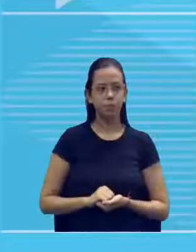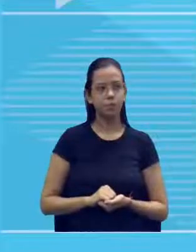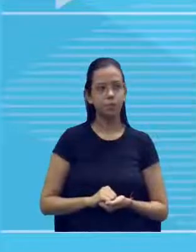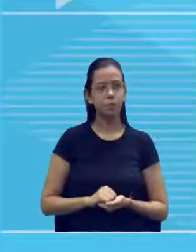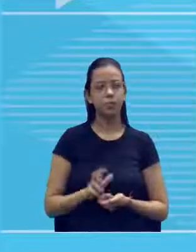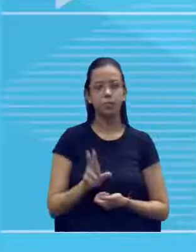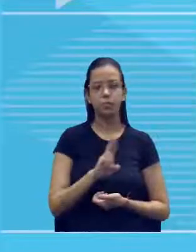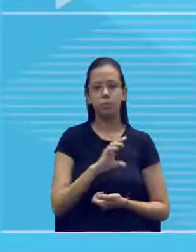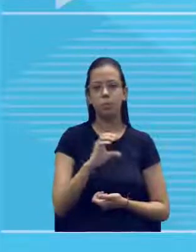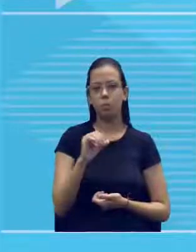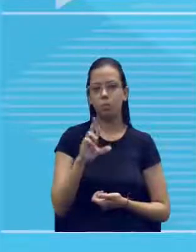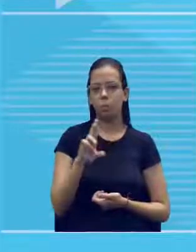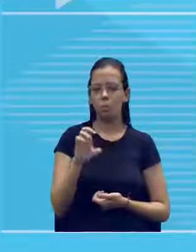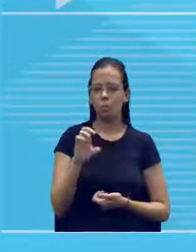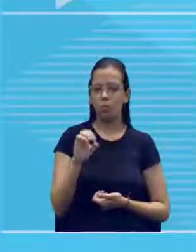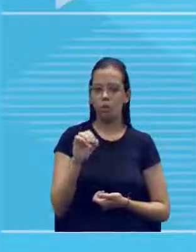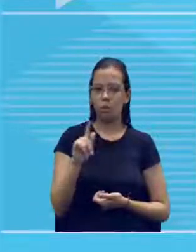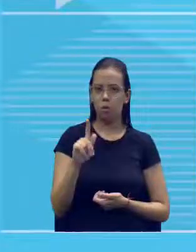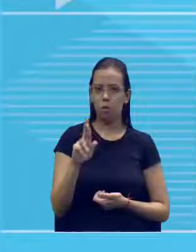coreografias.